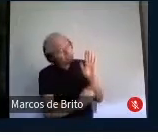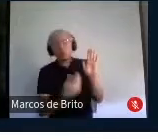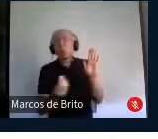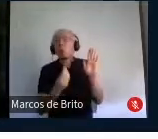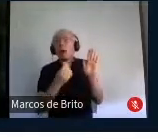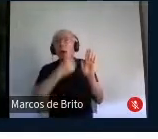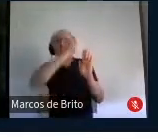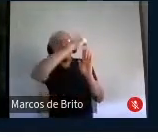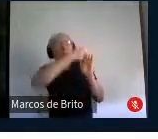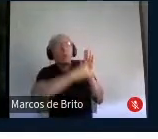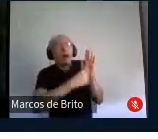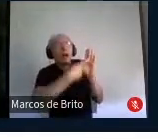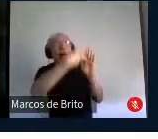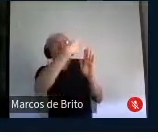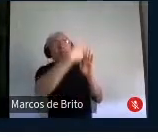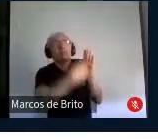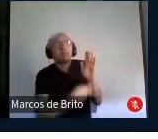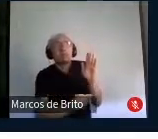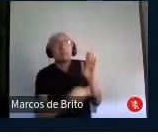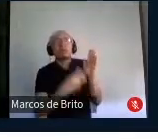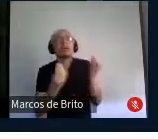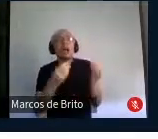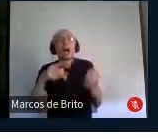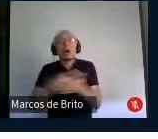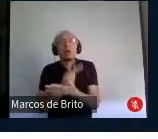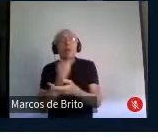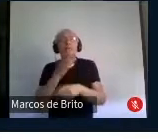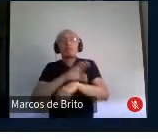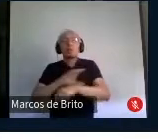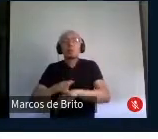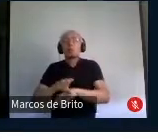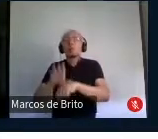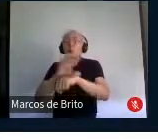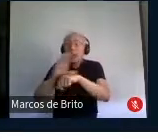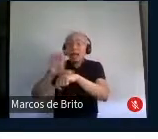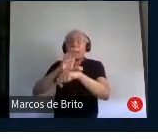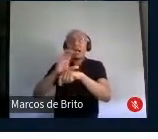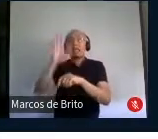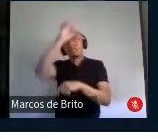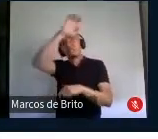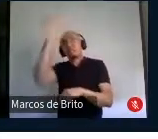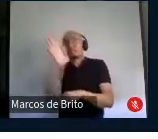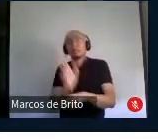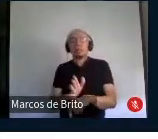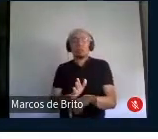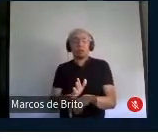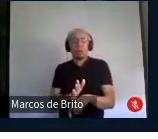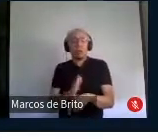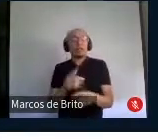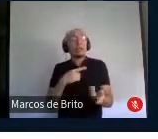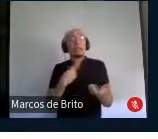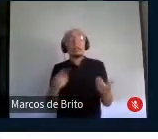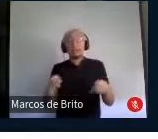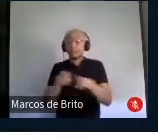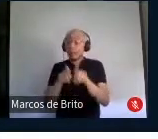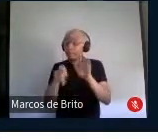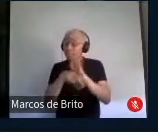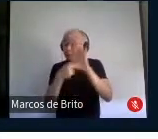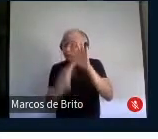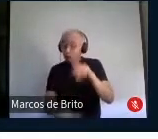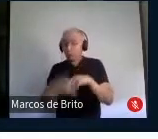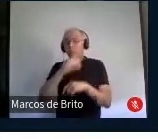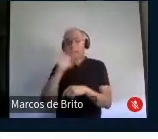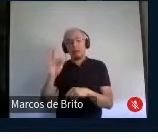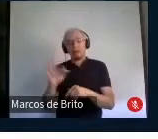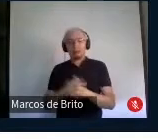continuada para os intérpretes educacionais ofertados pelo CAIS no Brasil, com destaque para a oferta do CAIS DF.